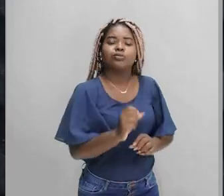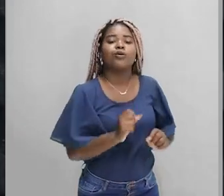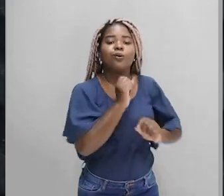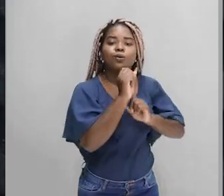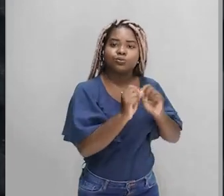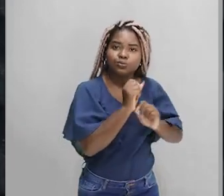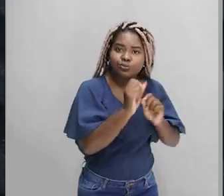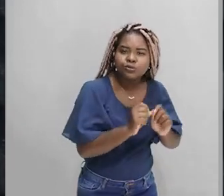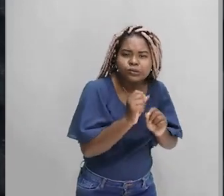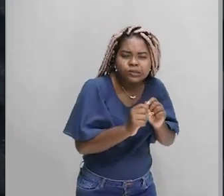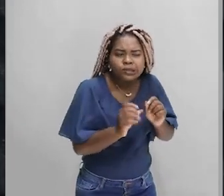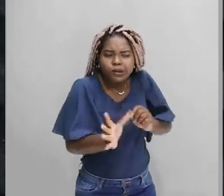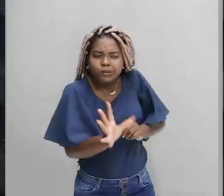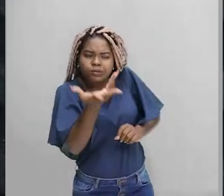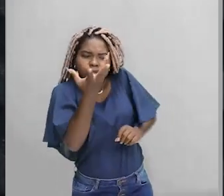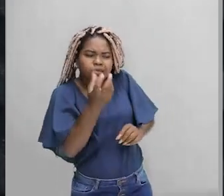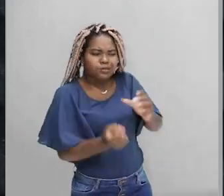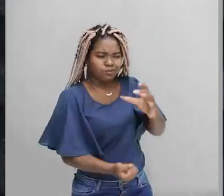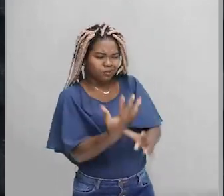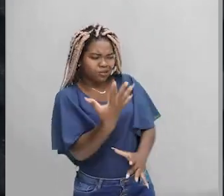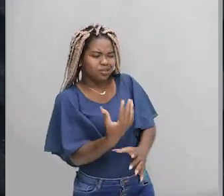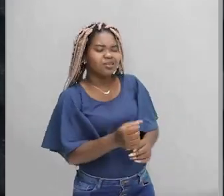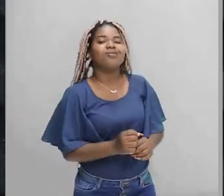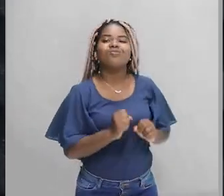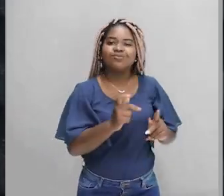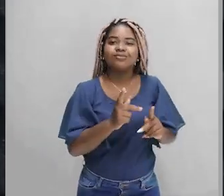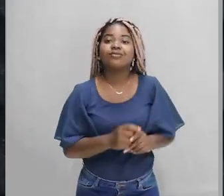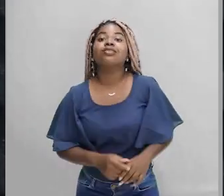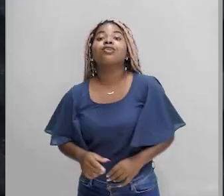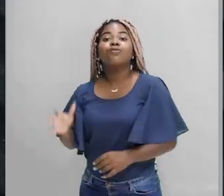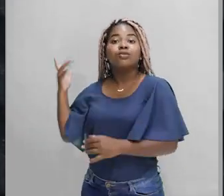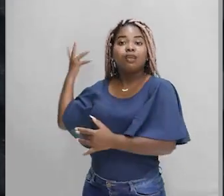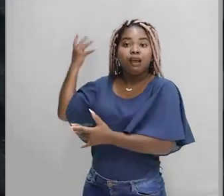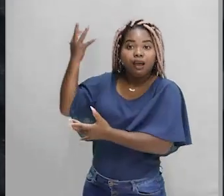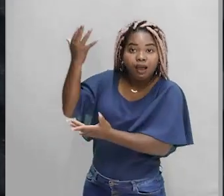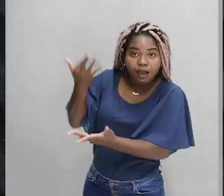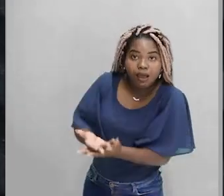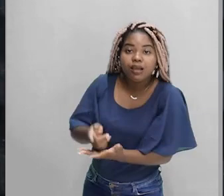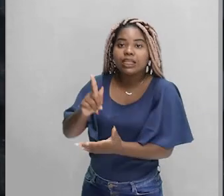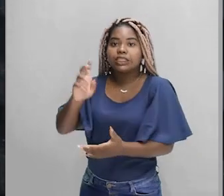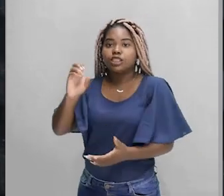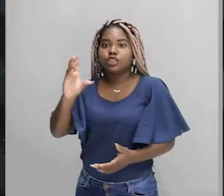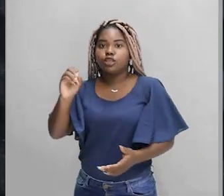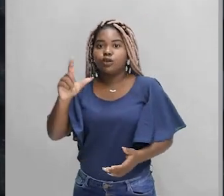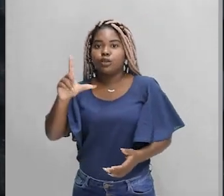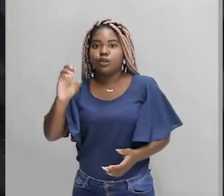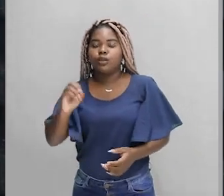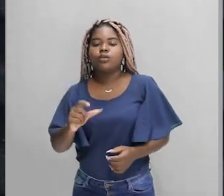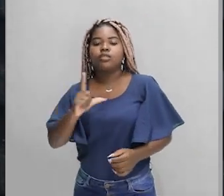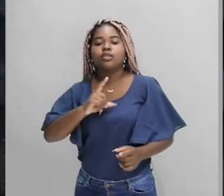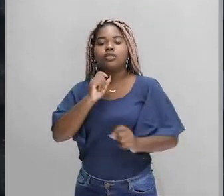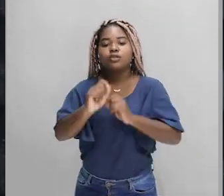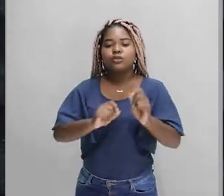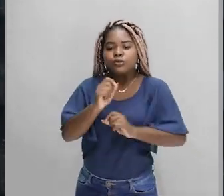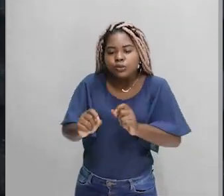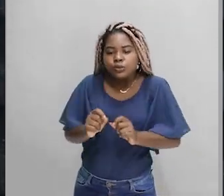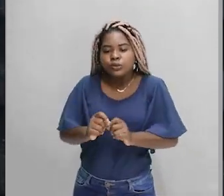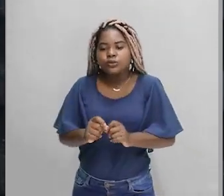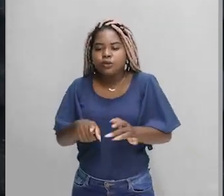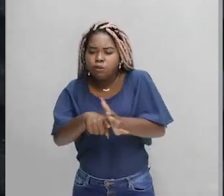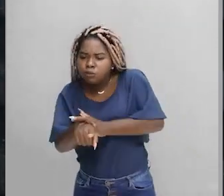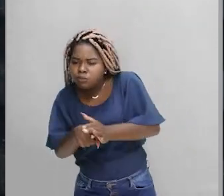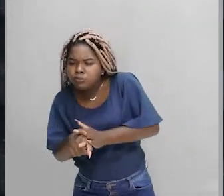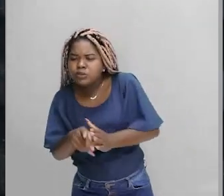né, de formação. Enquanto as eras geológicas vão pautar aí a idade do nosso planeta e os principais eventos.